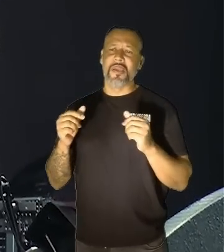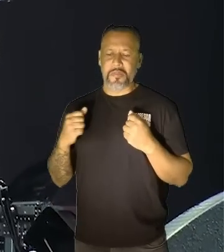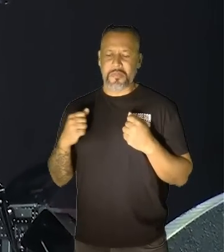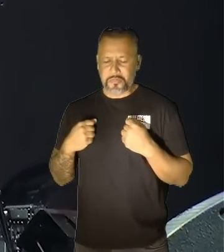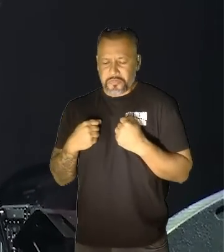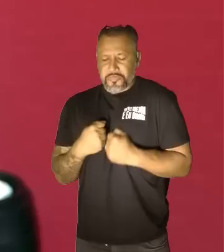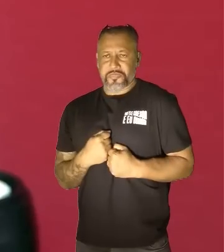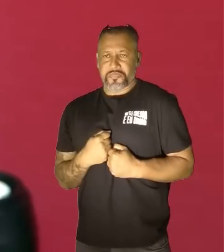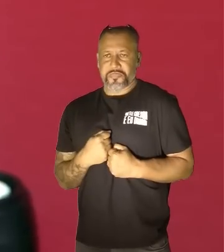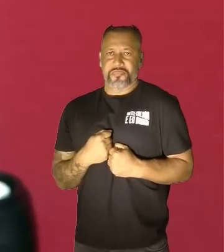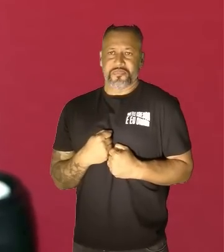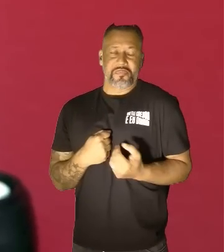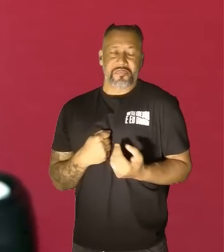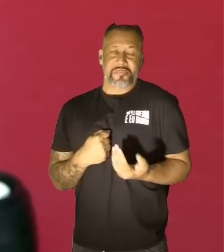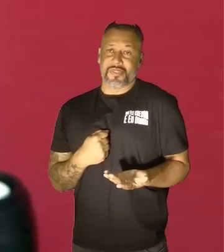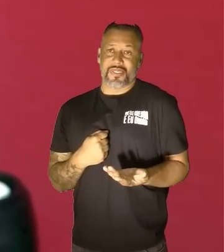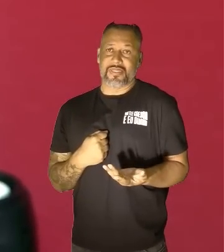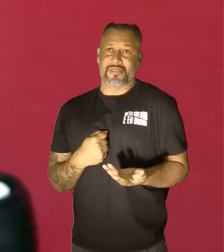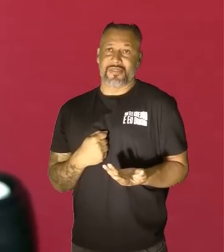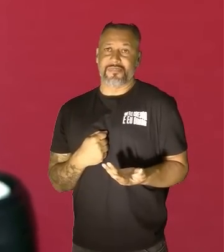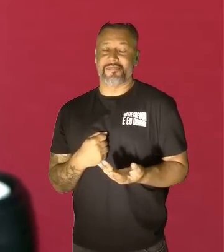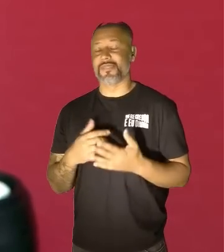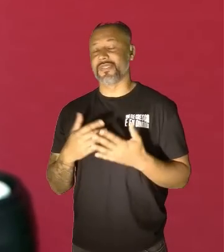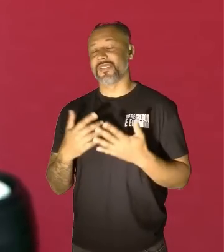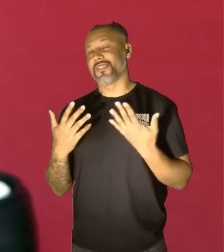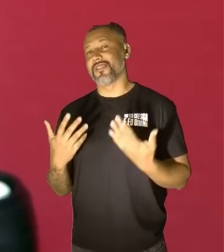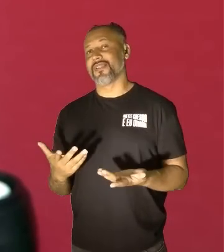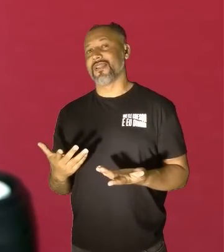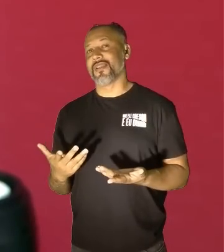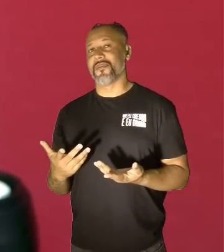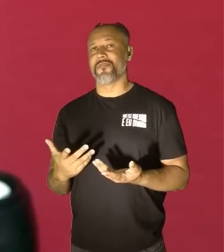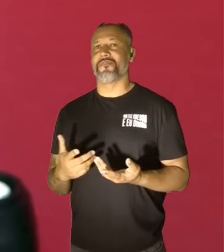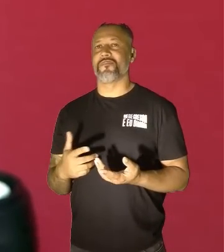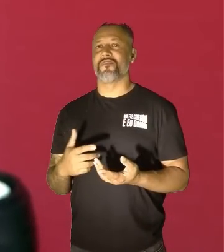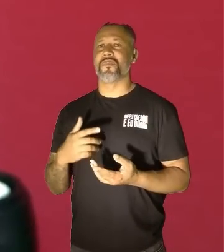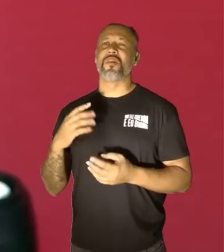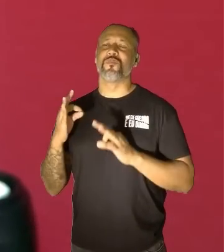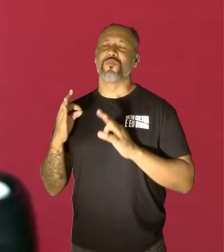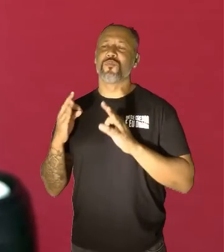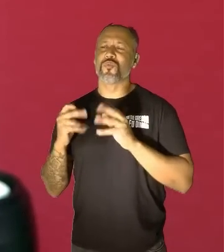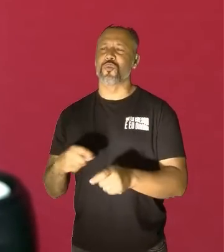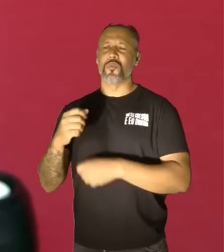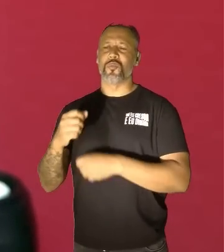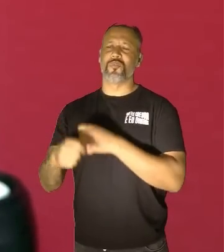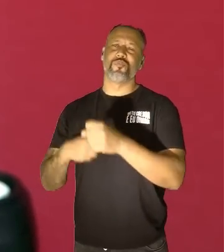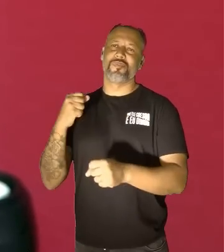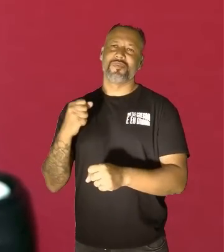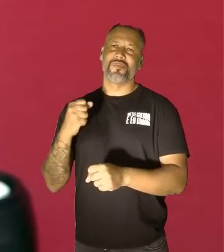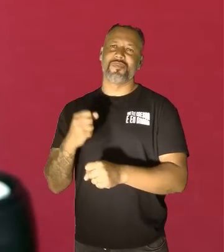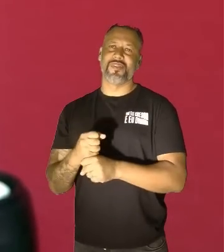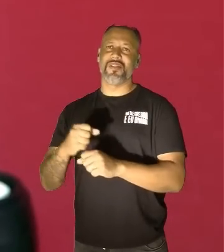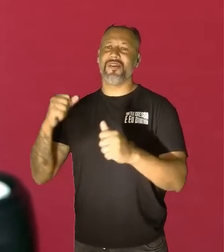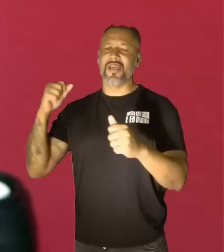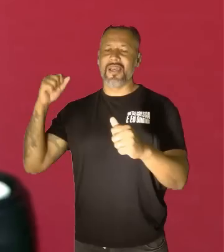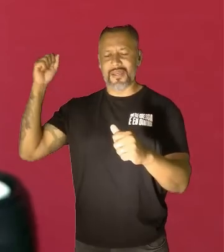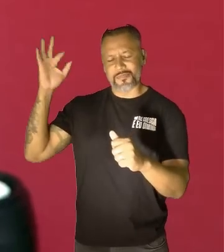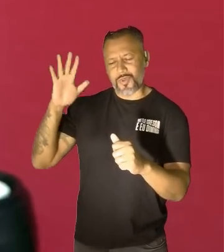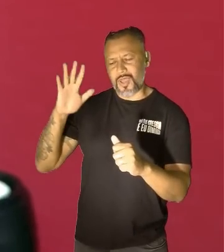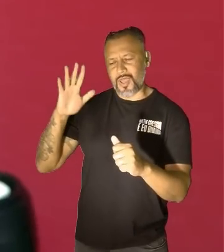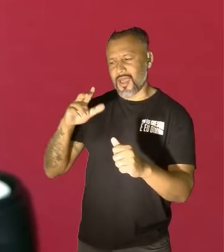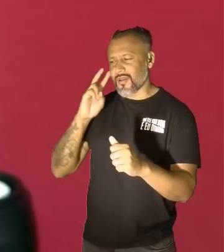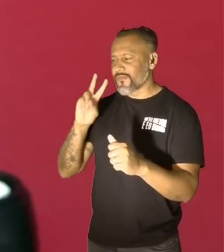pequena. Então todos os anos ela tinha que olhar para o filho e dizer, meu filho, você está